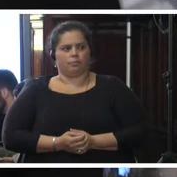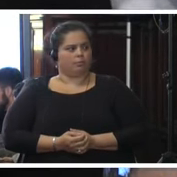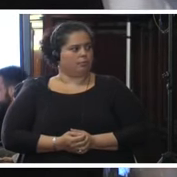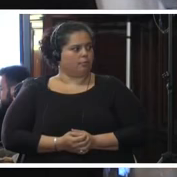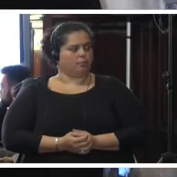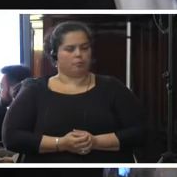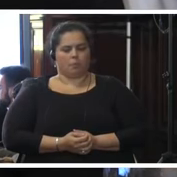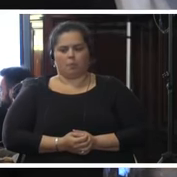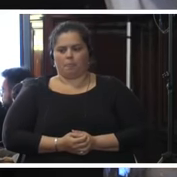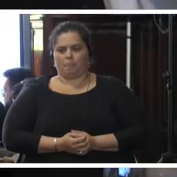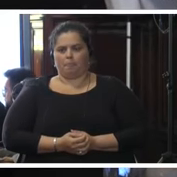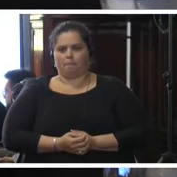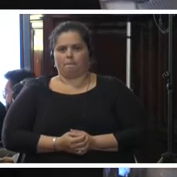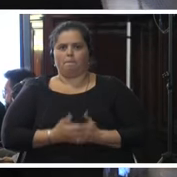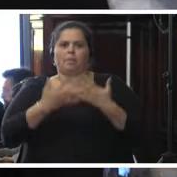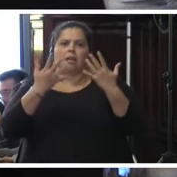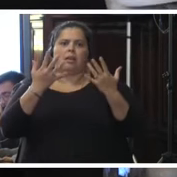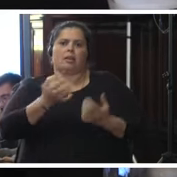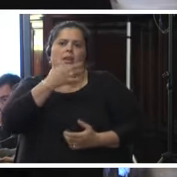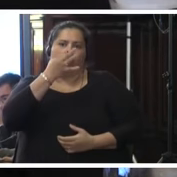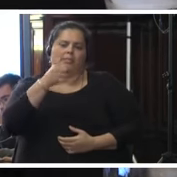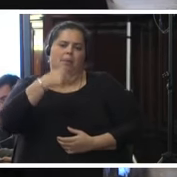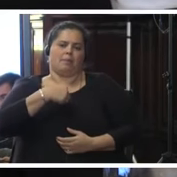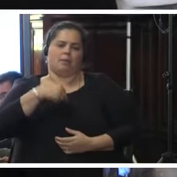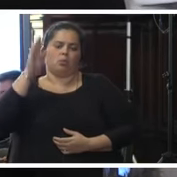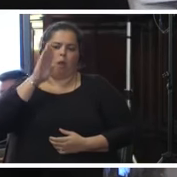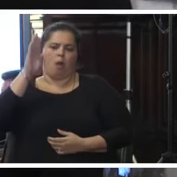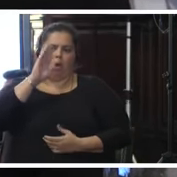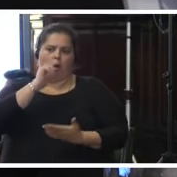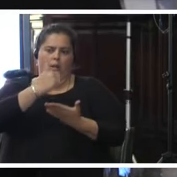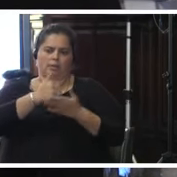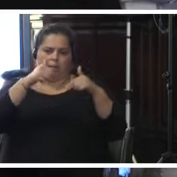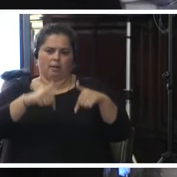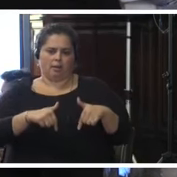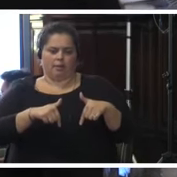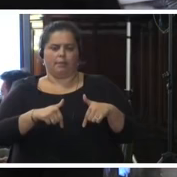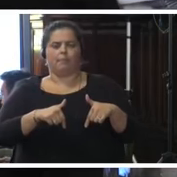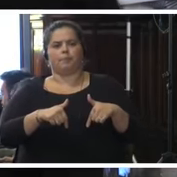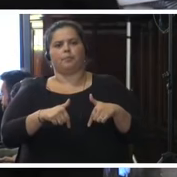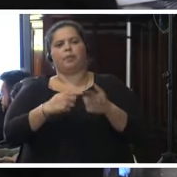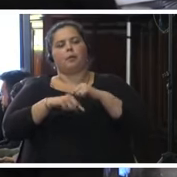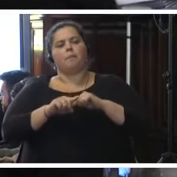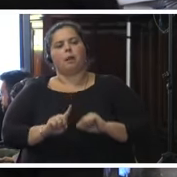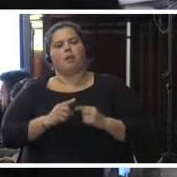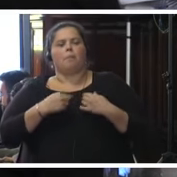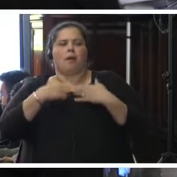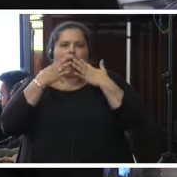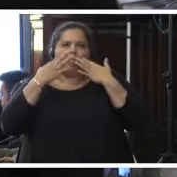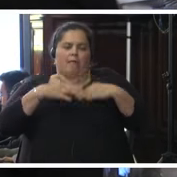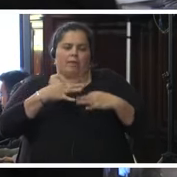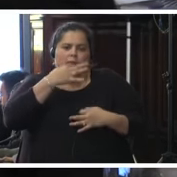Quero dizer que é prazer estar aqui, mas, para ser honesto, preciso